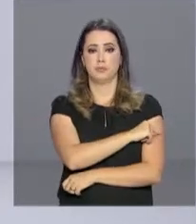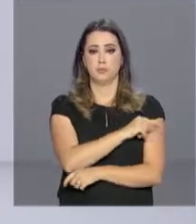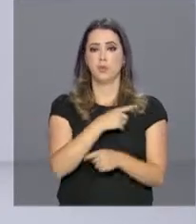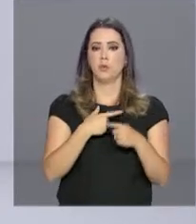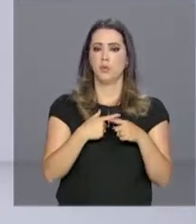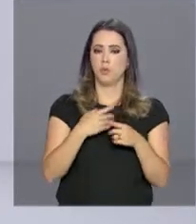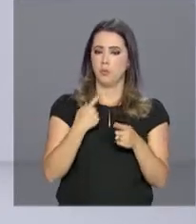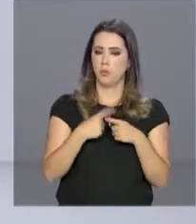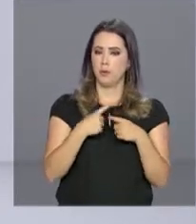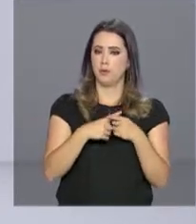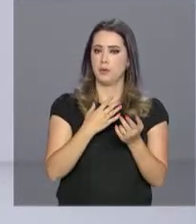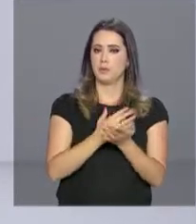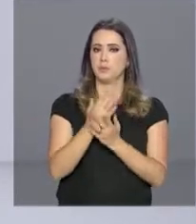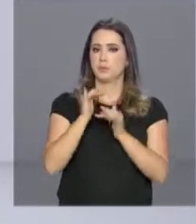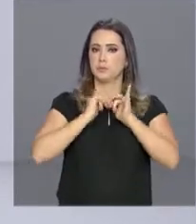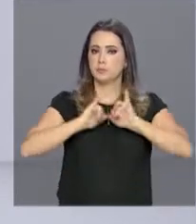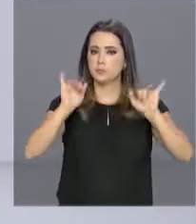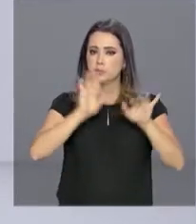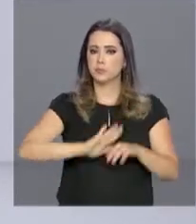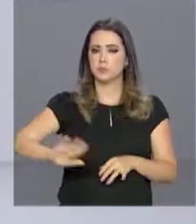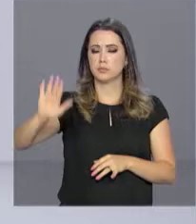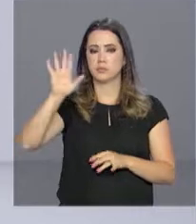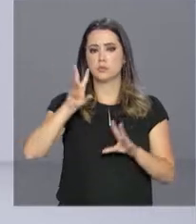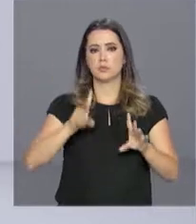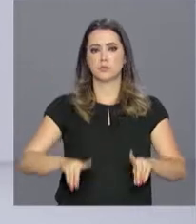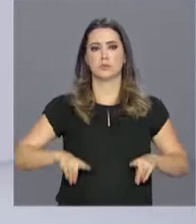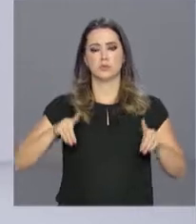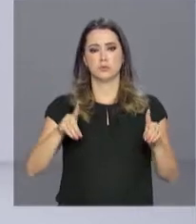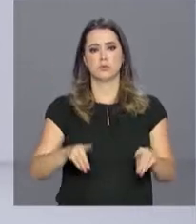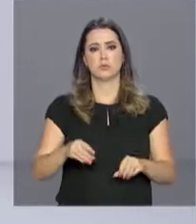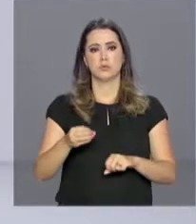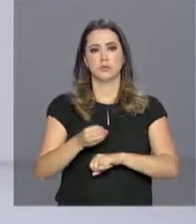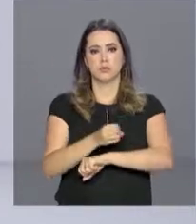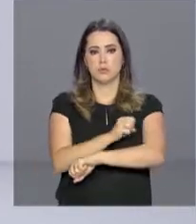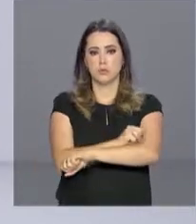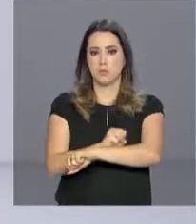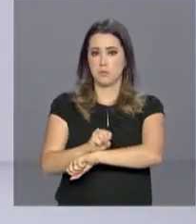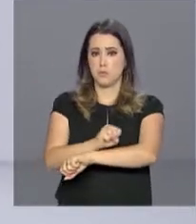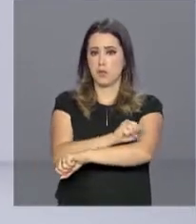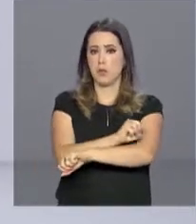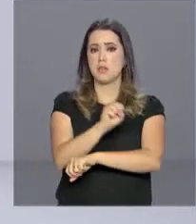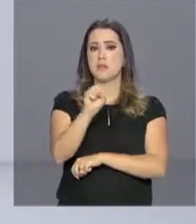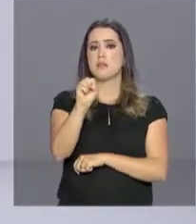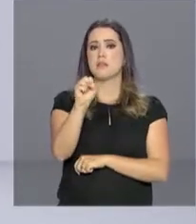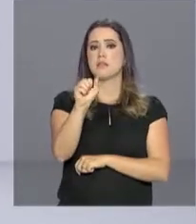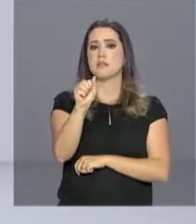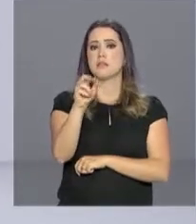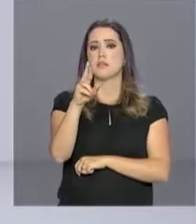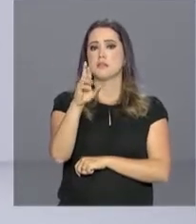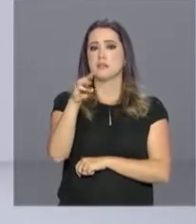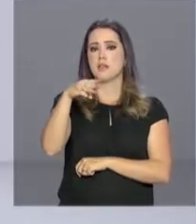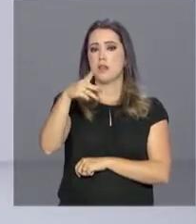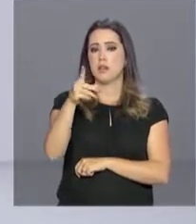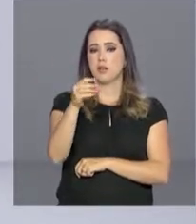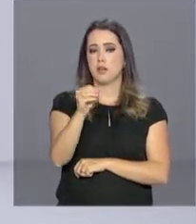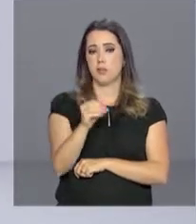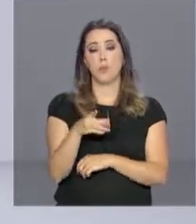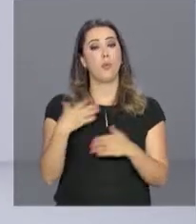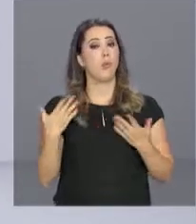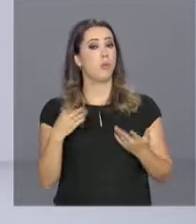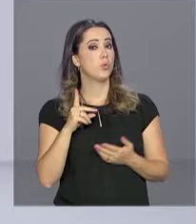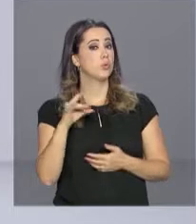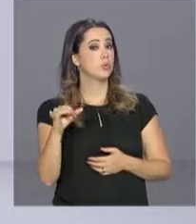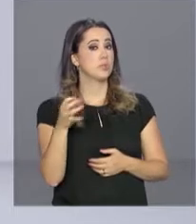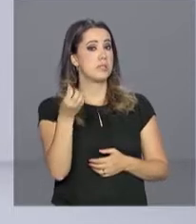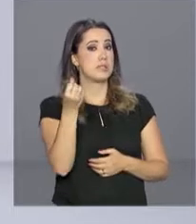porque vai começar a campanha nacional contra a paralisia infantil eo sarampo a data é segunda feira 6 de agosto o